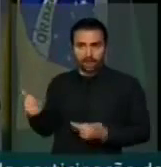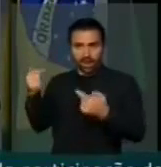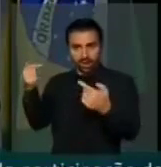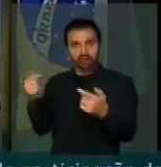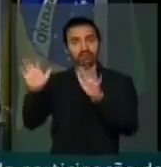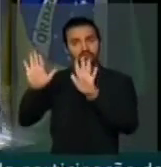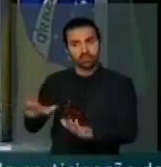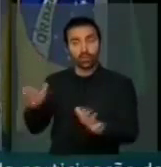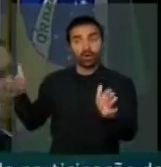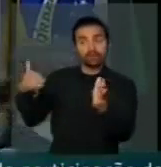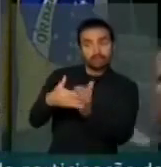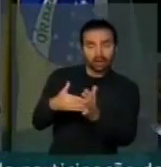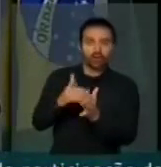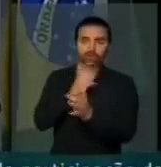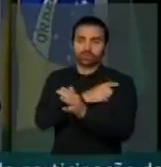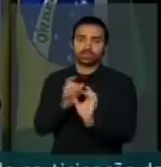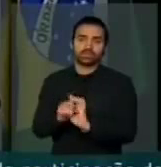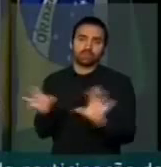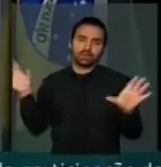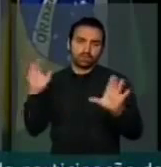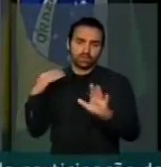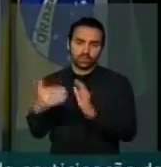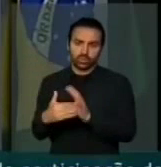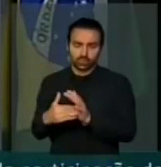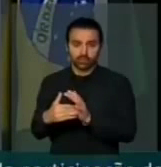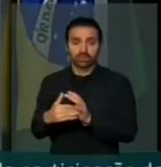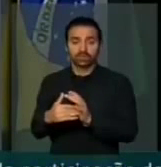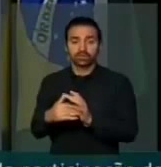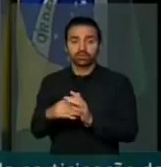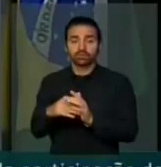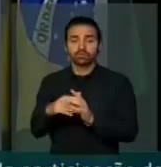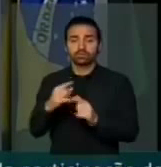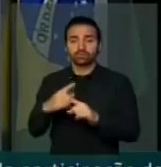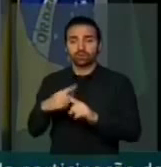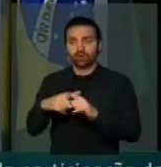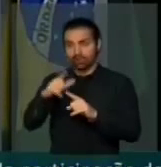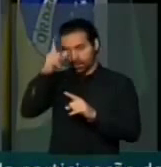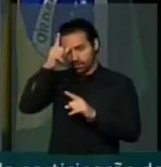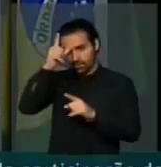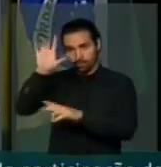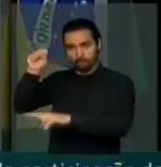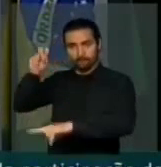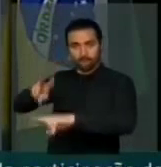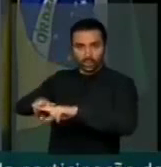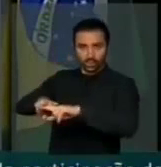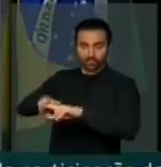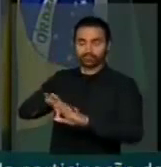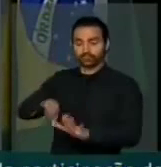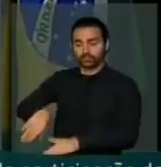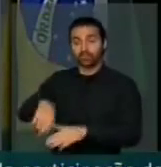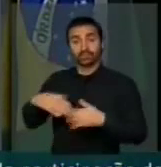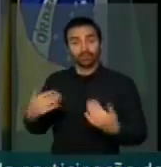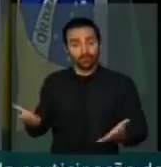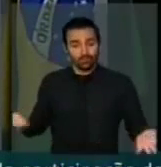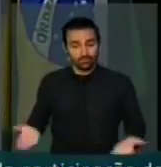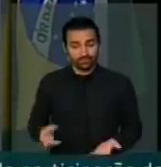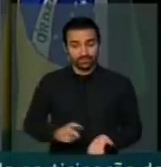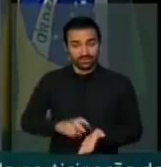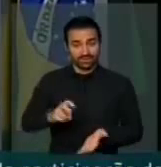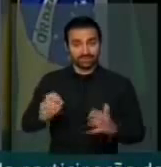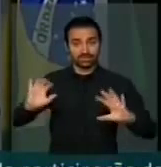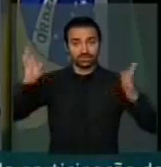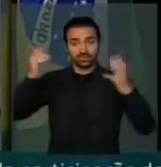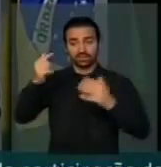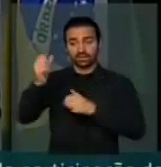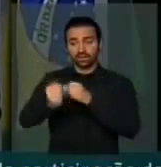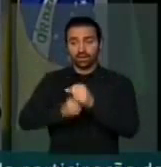a libertação completa daquele país com a capitulação alemã. Então, senhor presidente, celebramos nesta manhã os 70